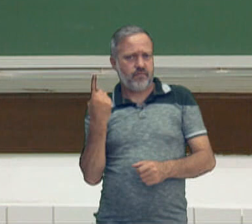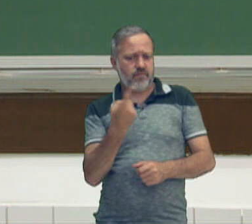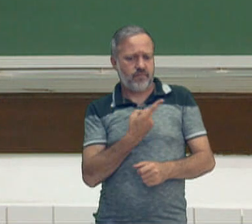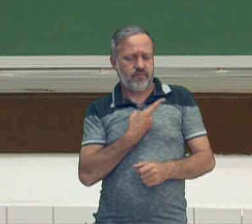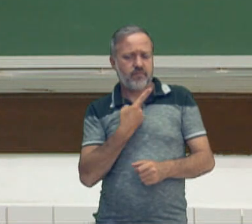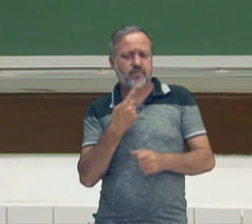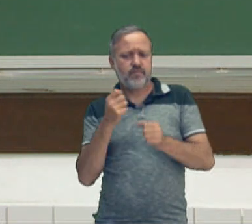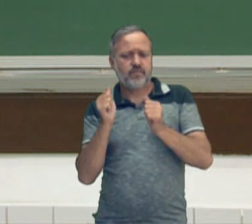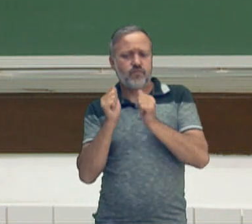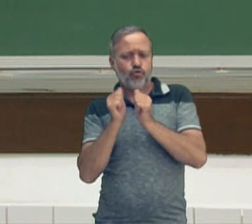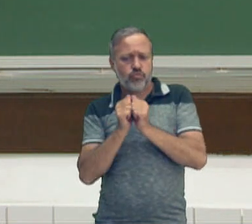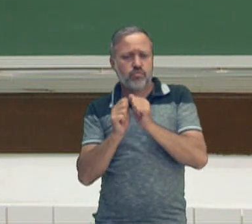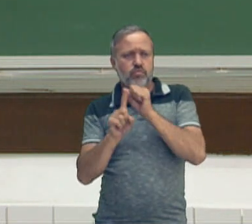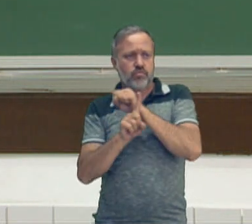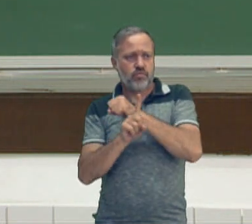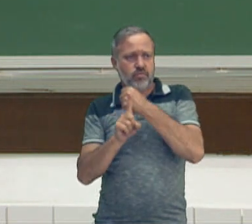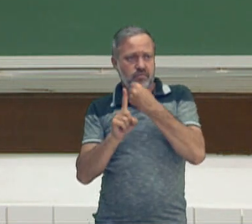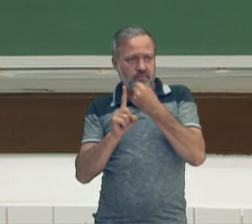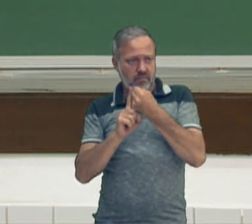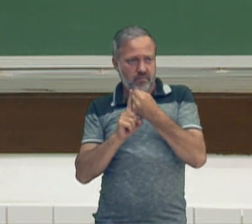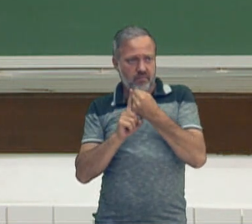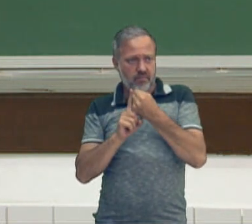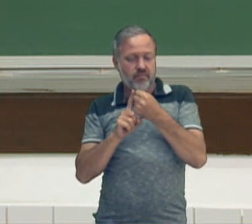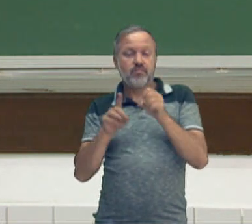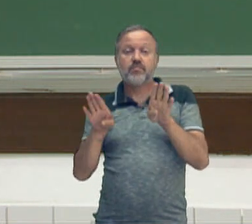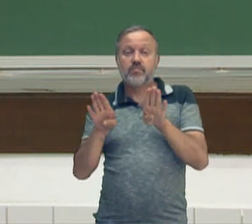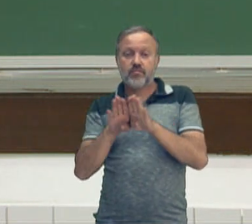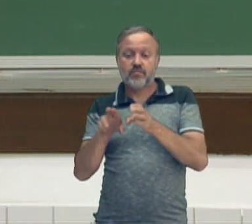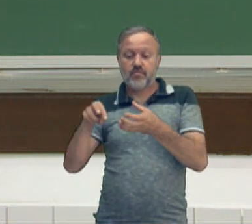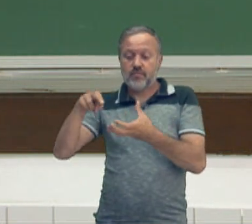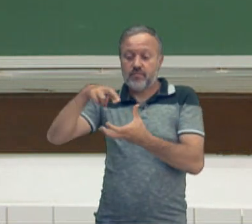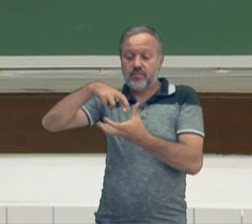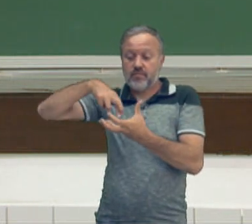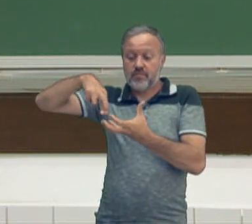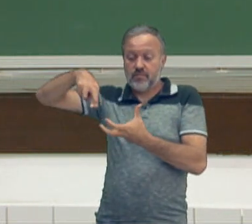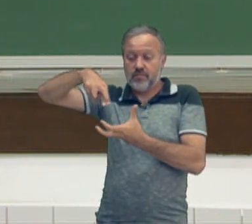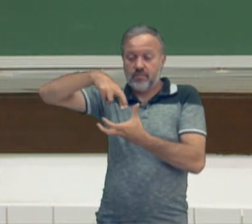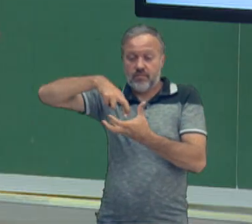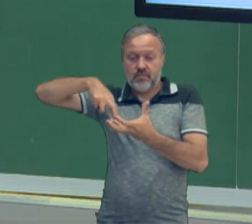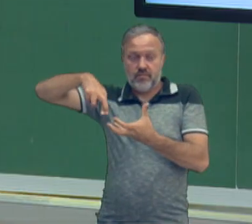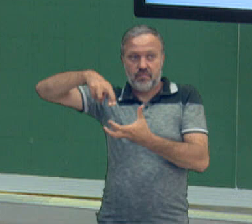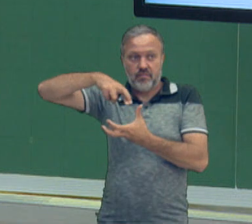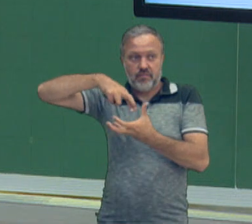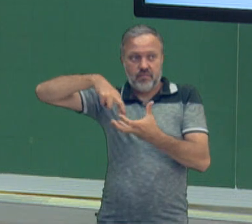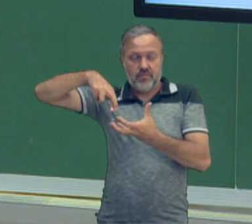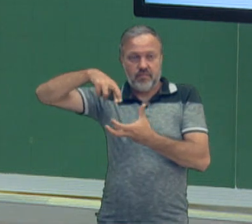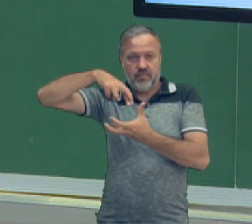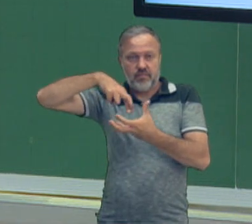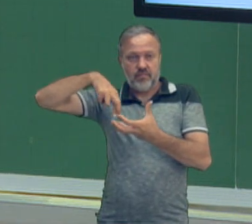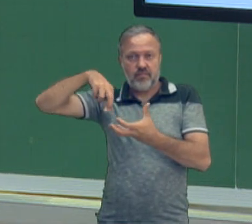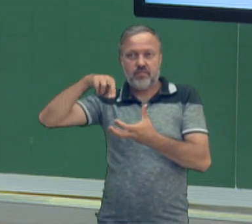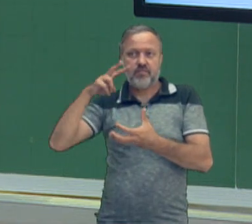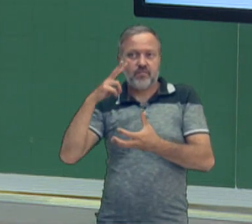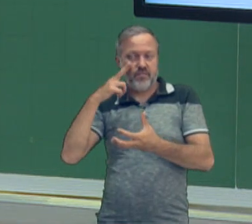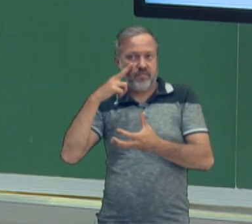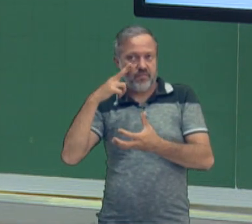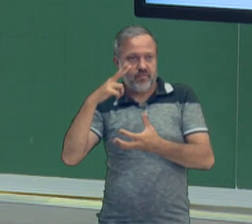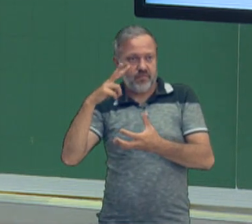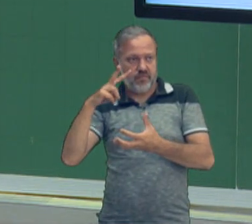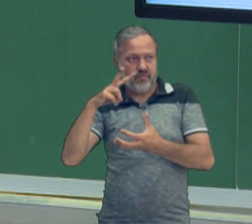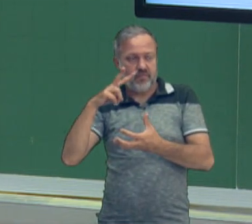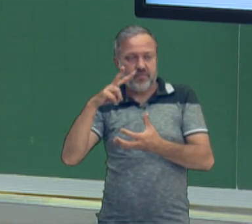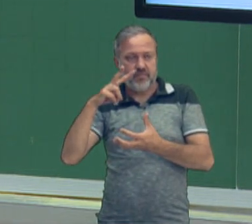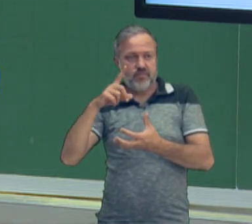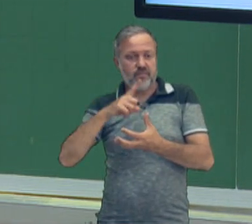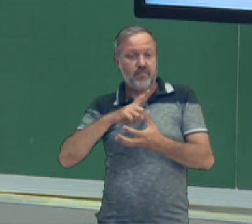geografia. E a regionalização mundial, nós vimos vários, né? Nós tivemos aí, por exemplo, a regionalização segundo